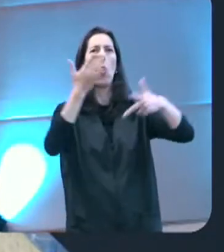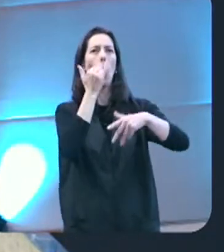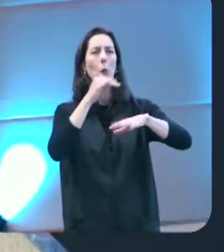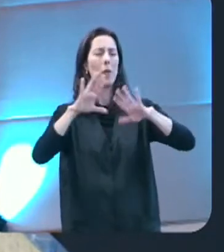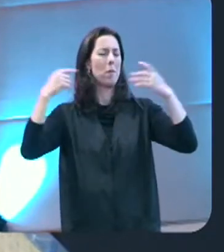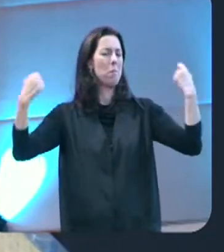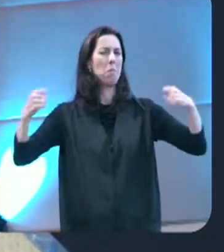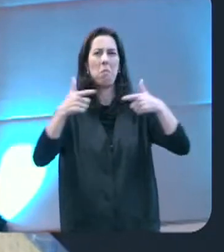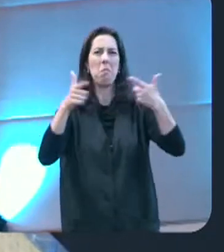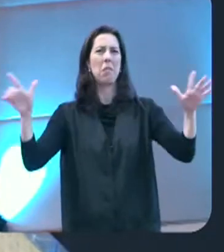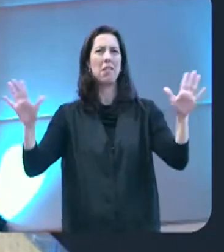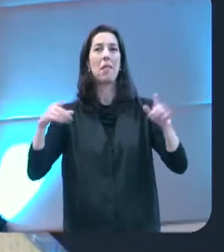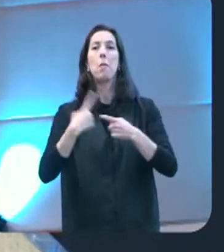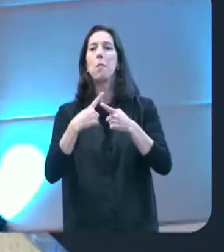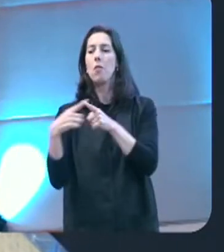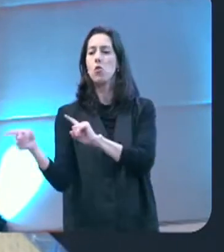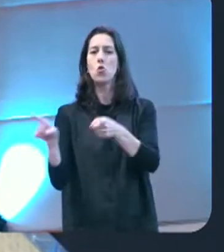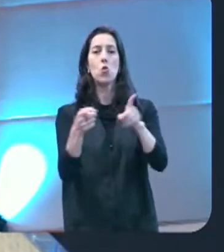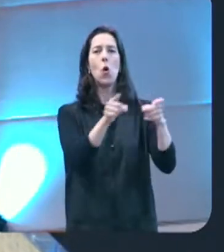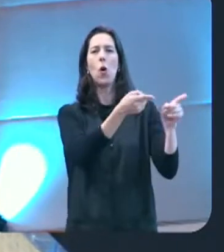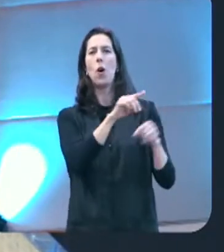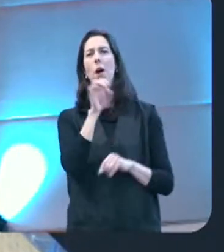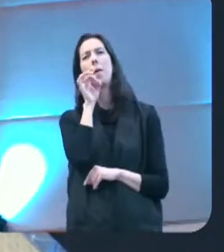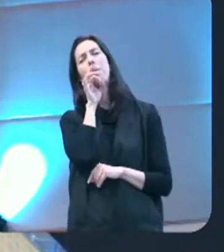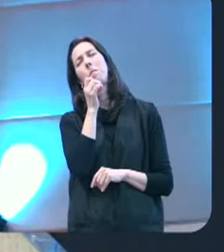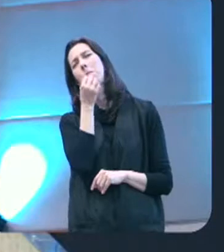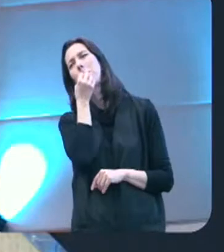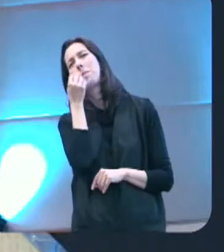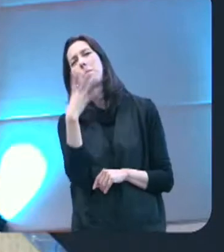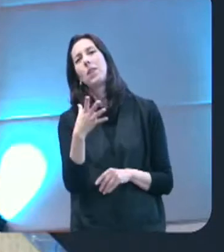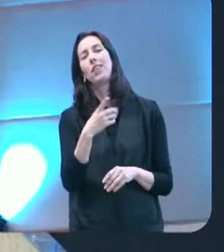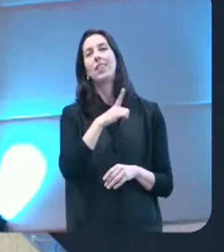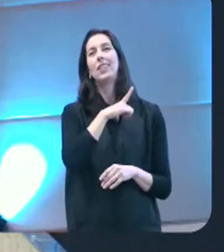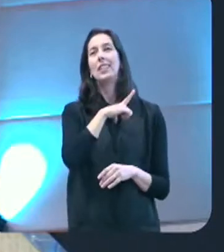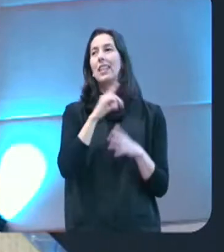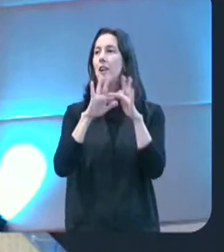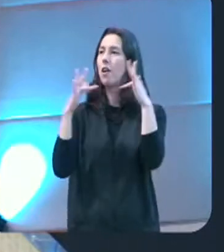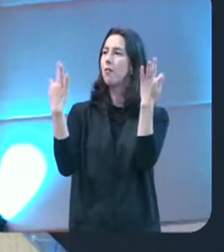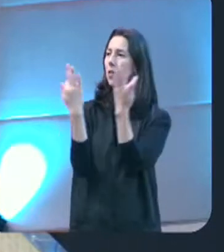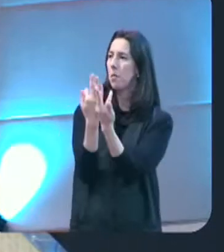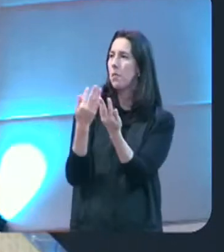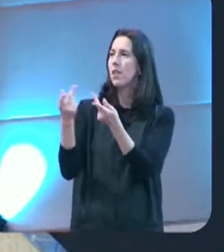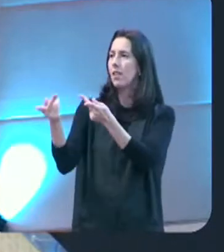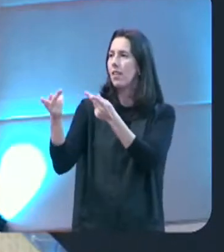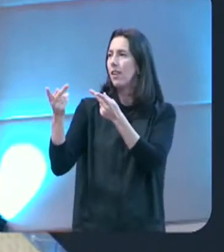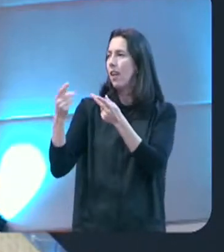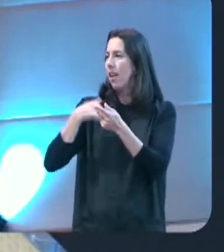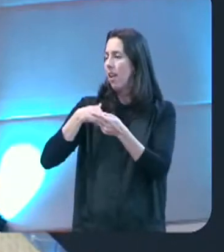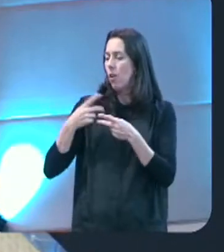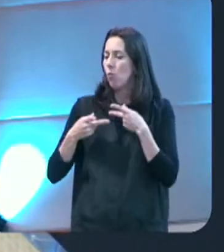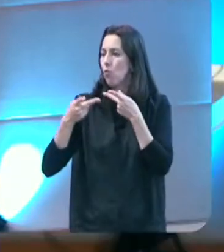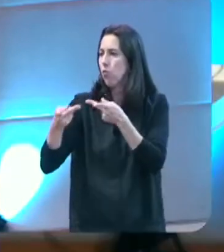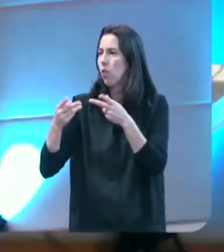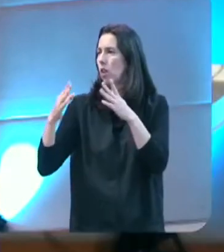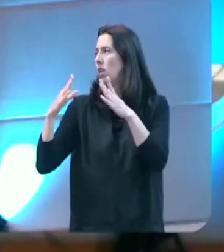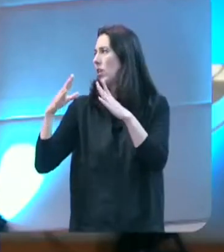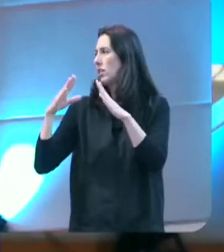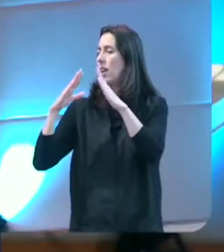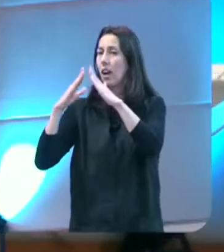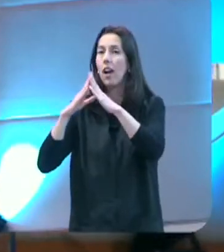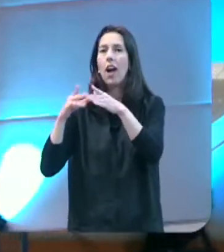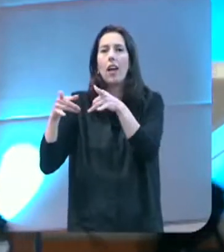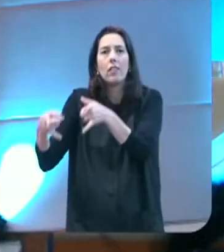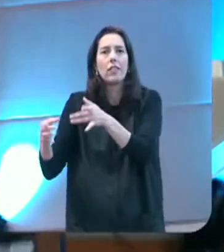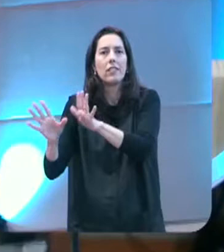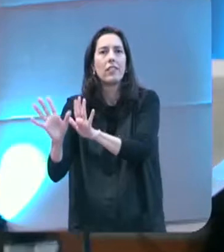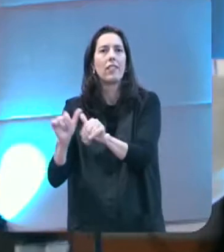churrasco. E a família do Valmir e da Mercedes têm sido fantásticos. A vossa cidade é linda.